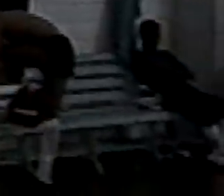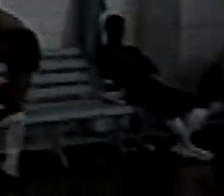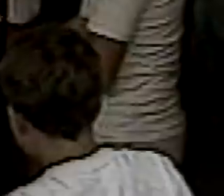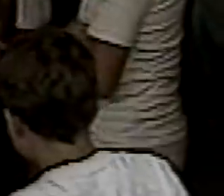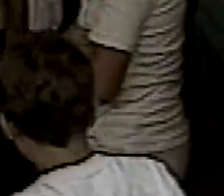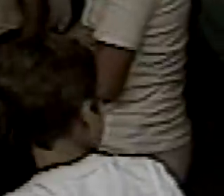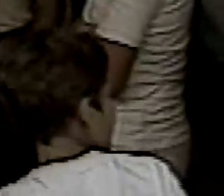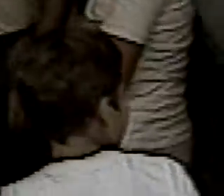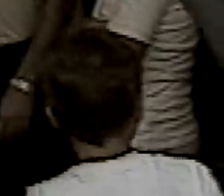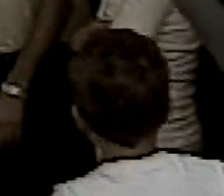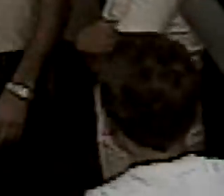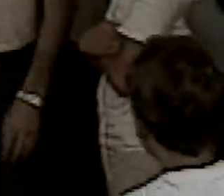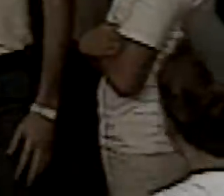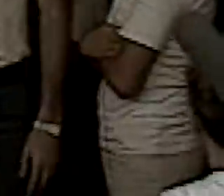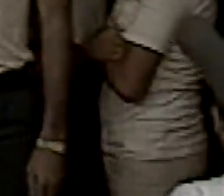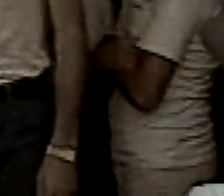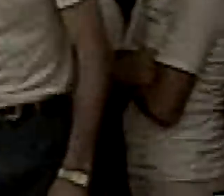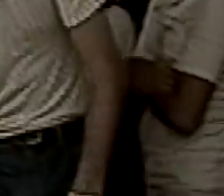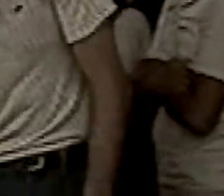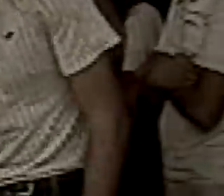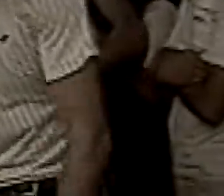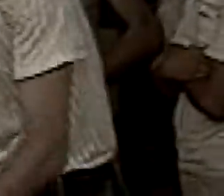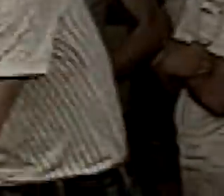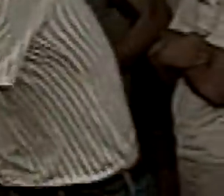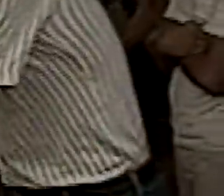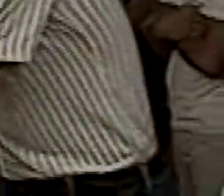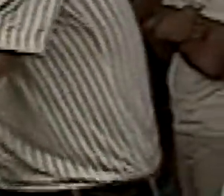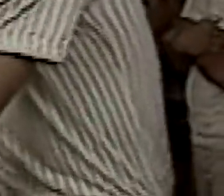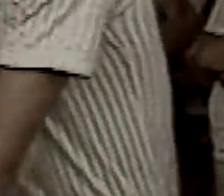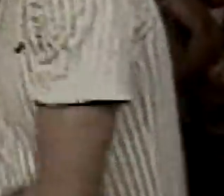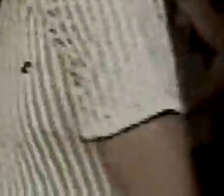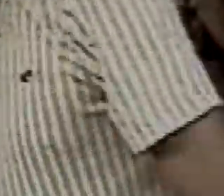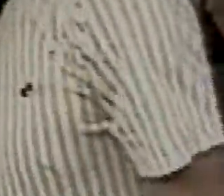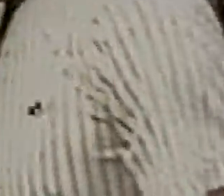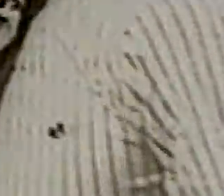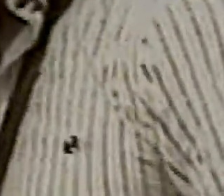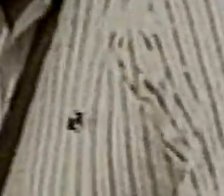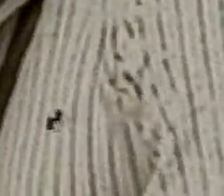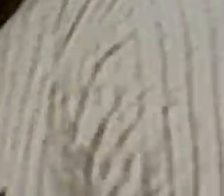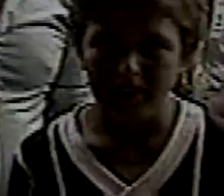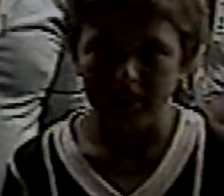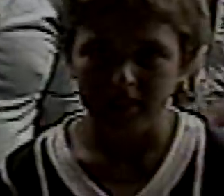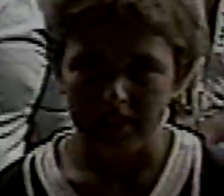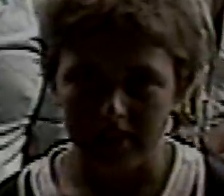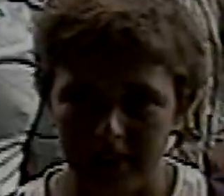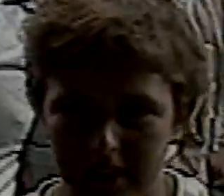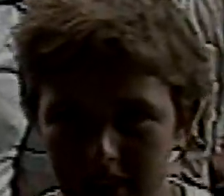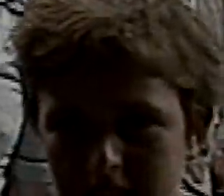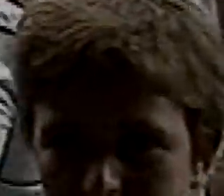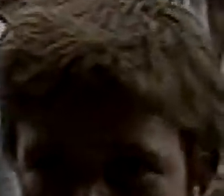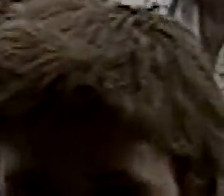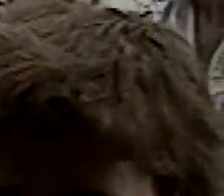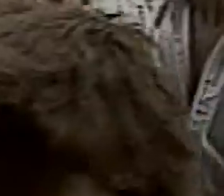finais. Sócrates brasileiro, Sampaio de Souza, Vieira de